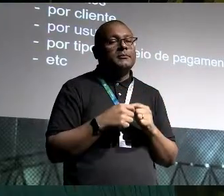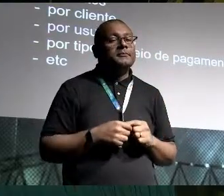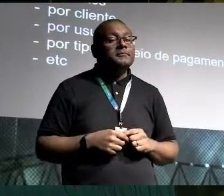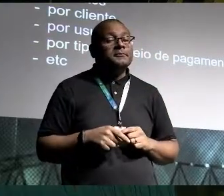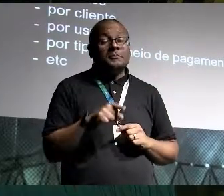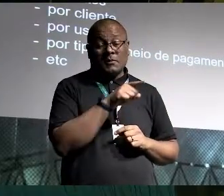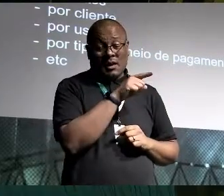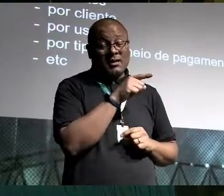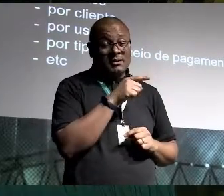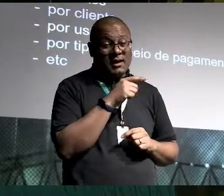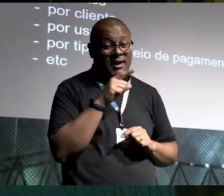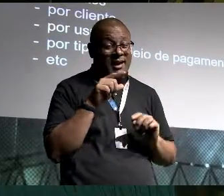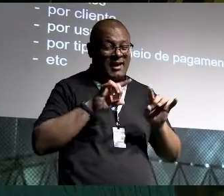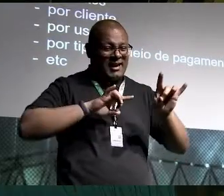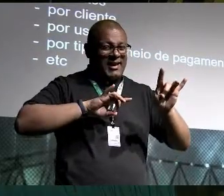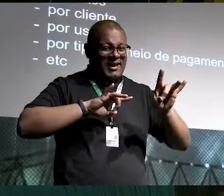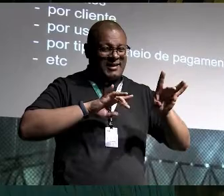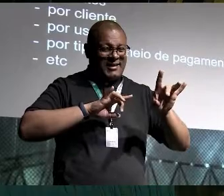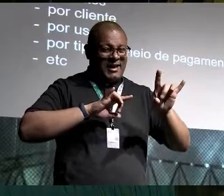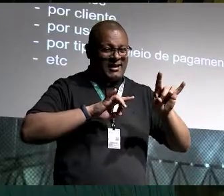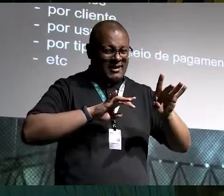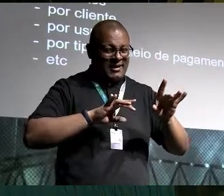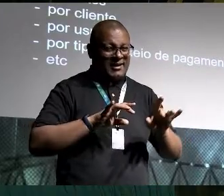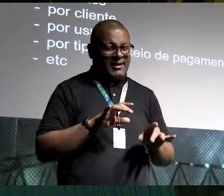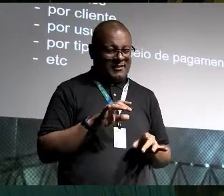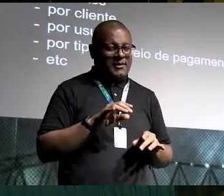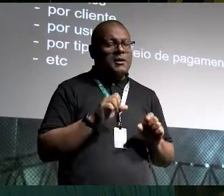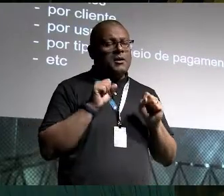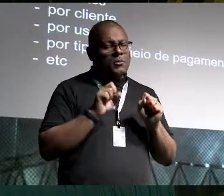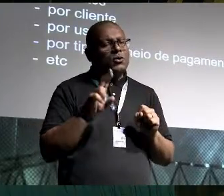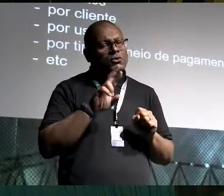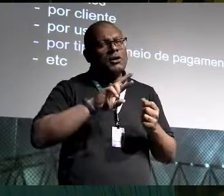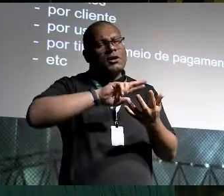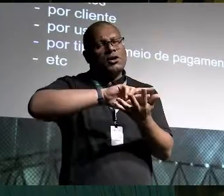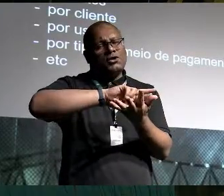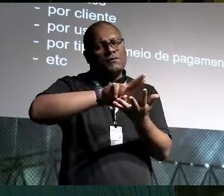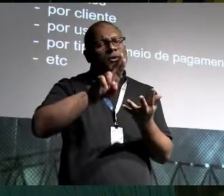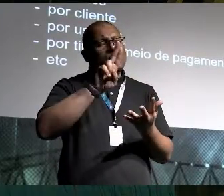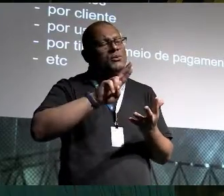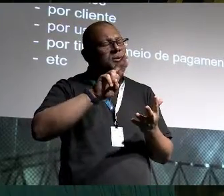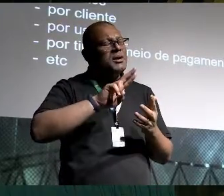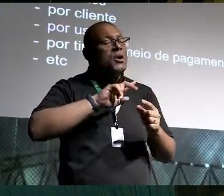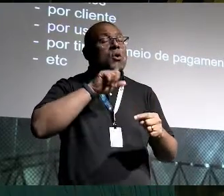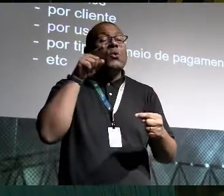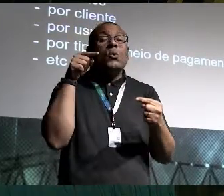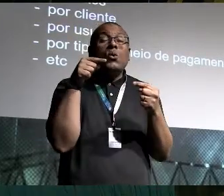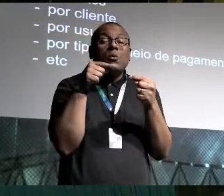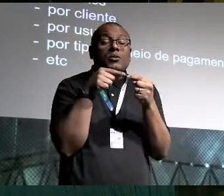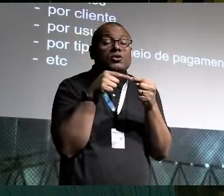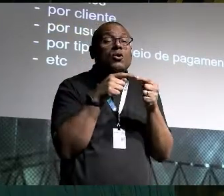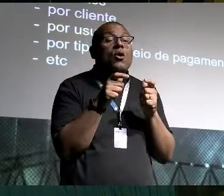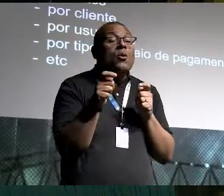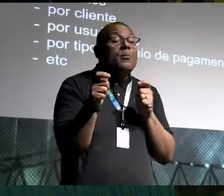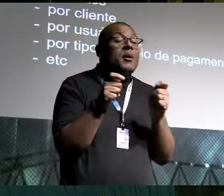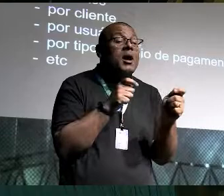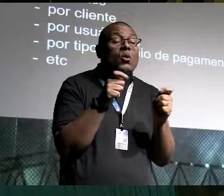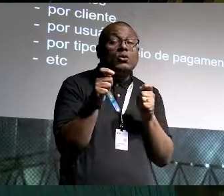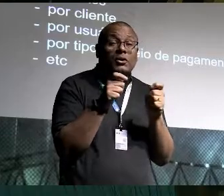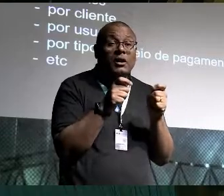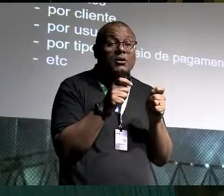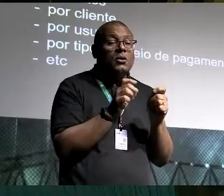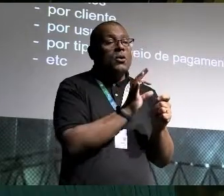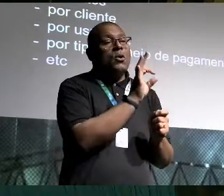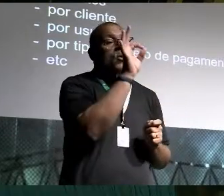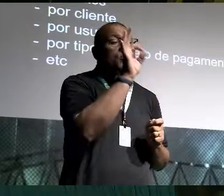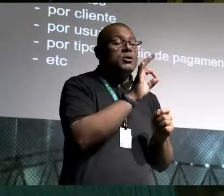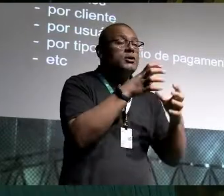toggles, elas podem ser usadas de outras maneiras também, mas a gente usa basicamente controlando por porcentagens,